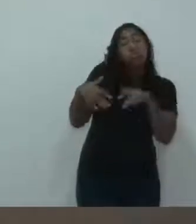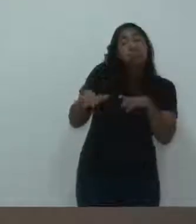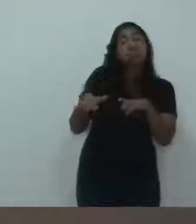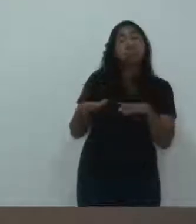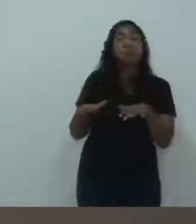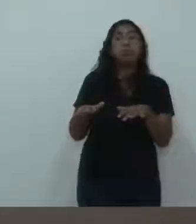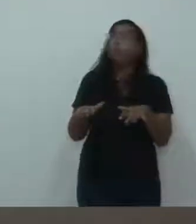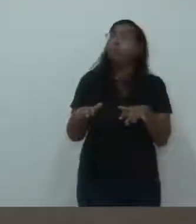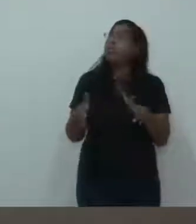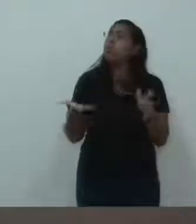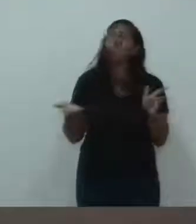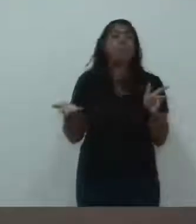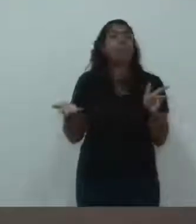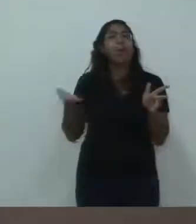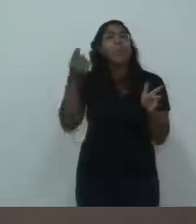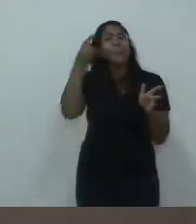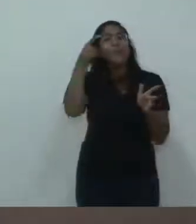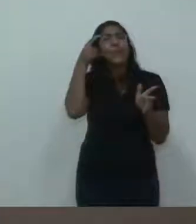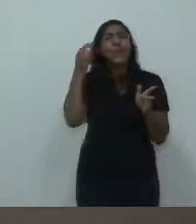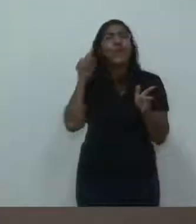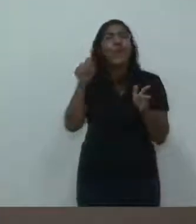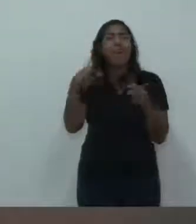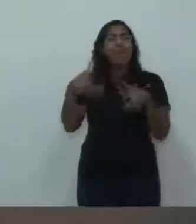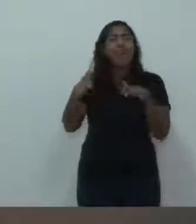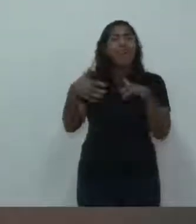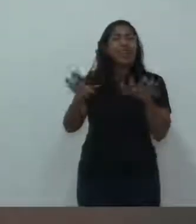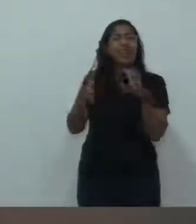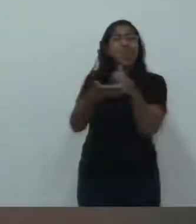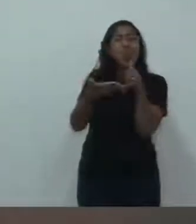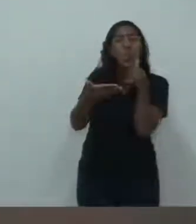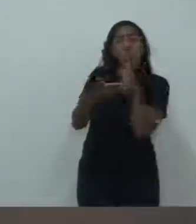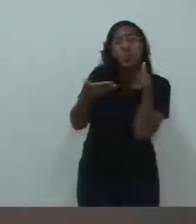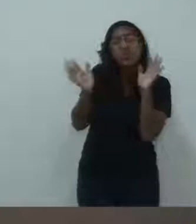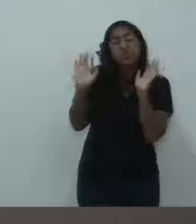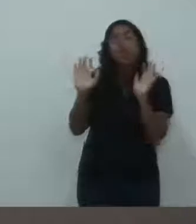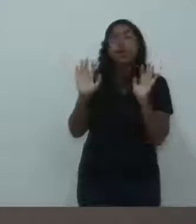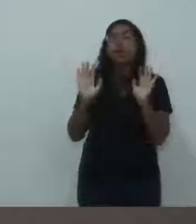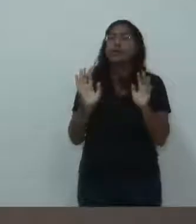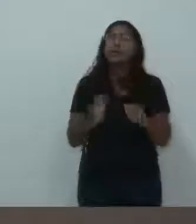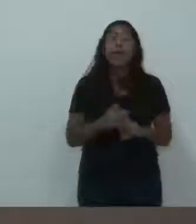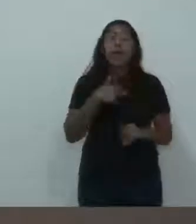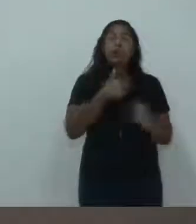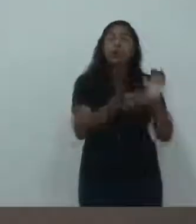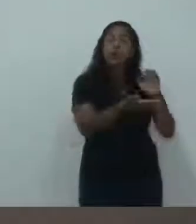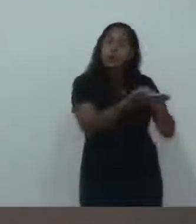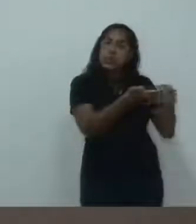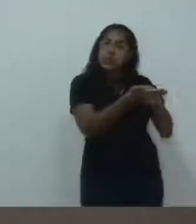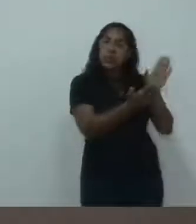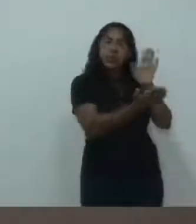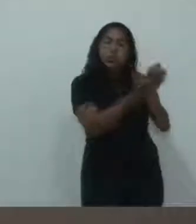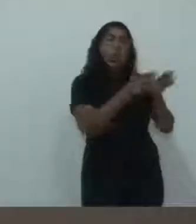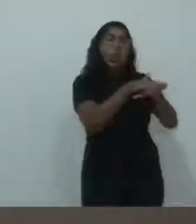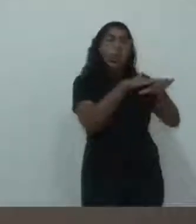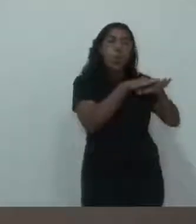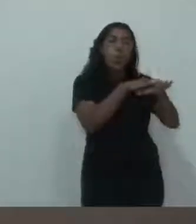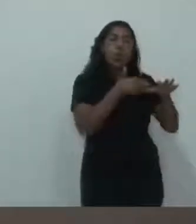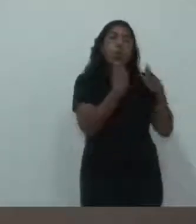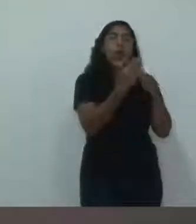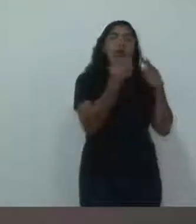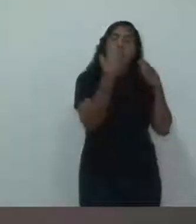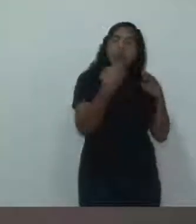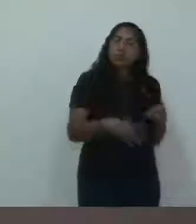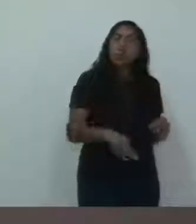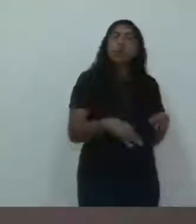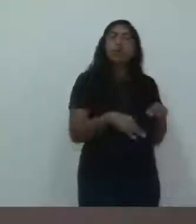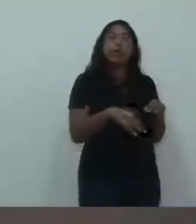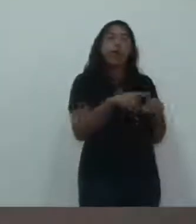ali passou do ponto de droga, não é? Então, o Cruz me atendeu muito bem, ele fez algumas propostas, e até atendendo uma solicitação